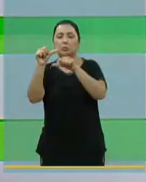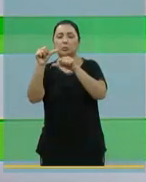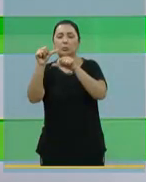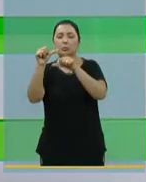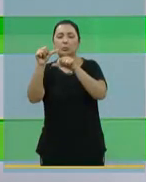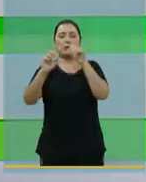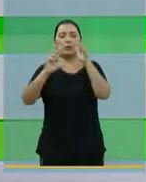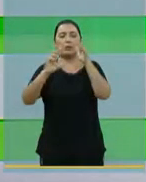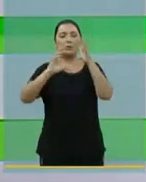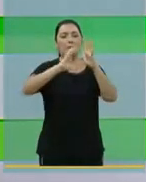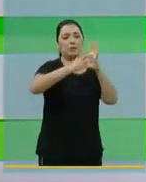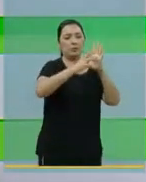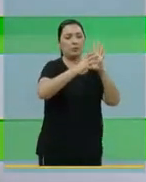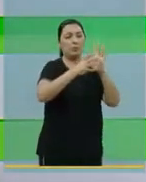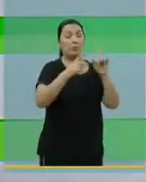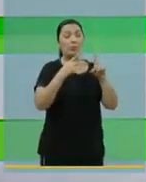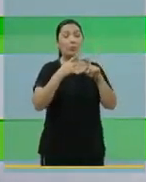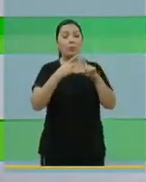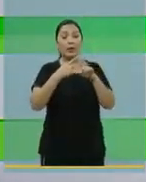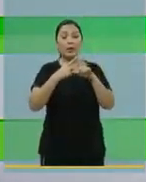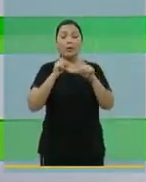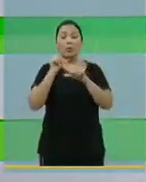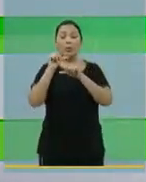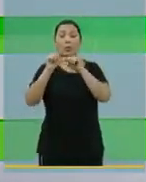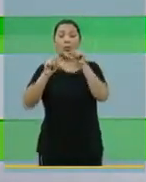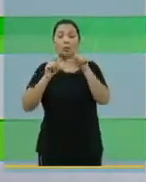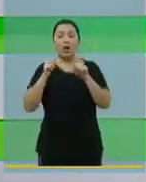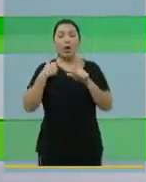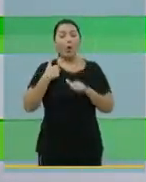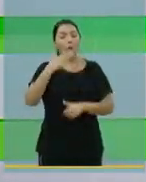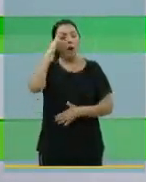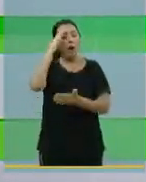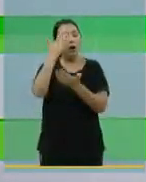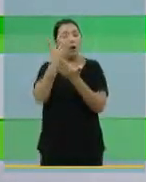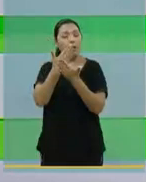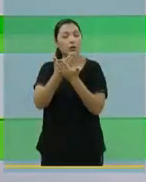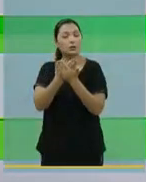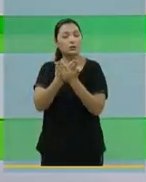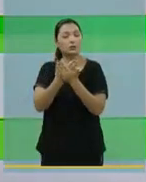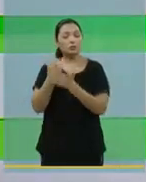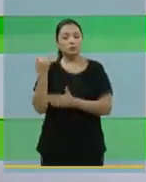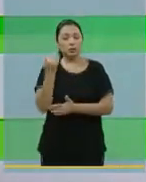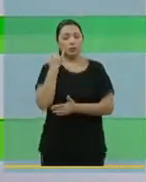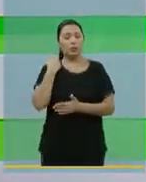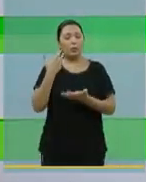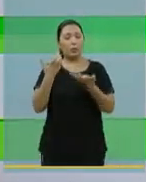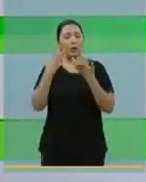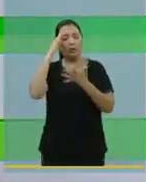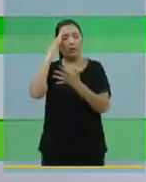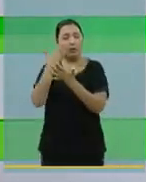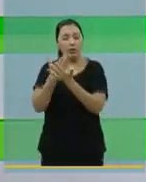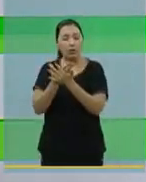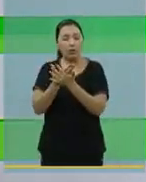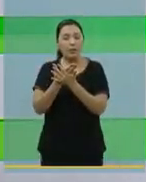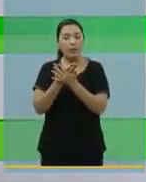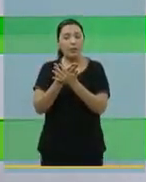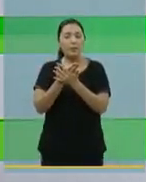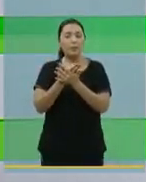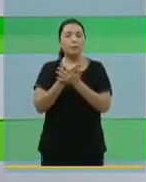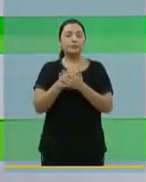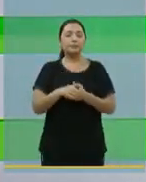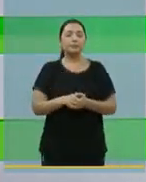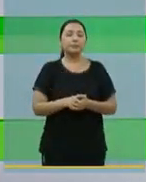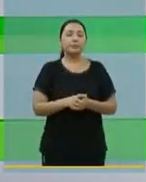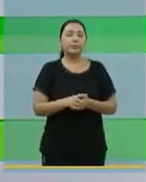de siglas para não mudar de lado para preservar os meus princípios os meus valores e à própria coerência política